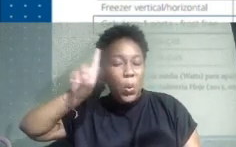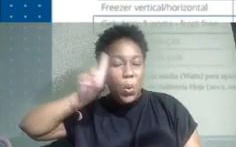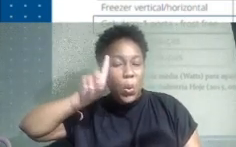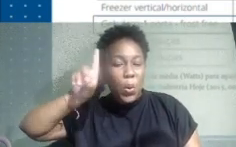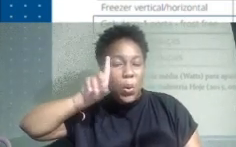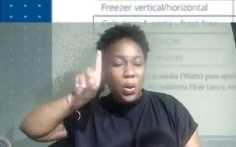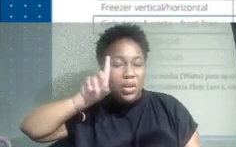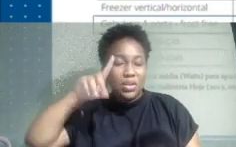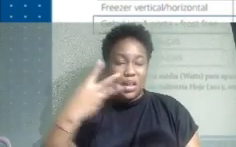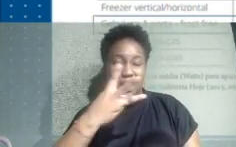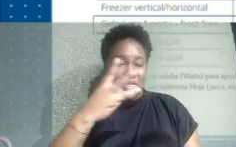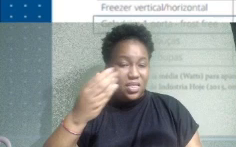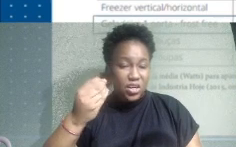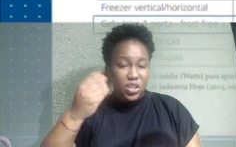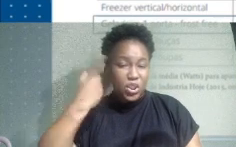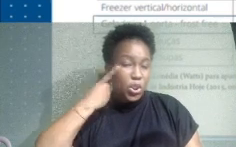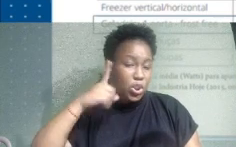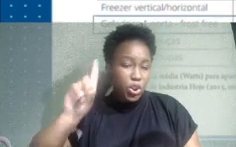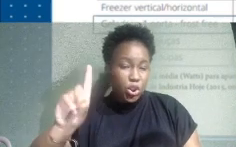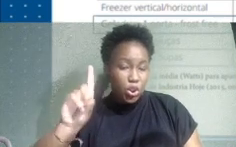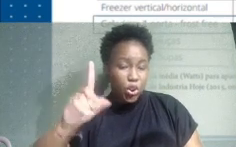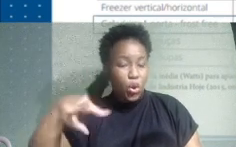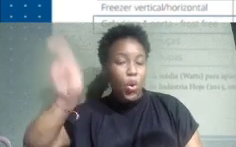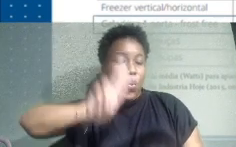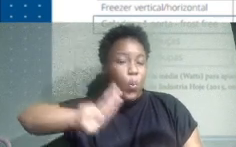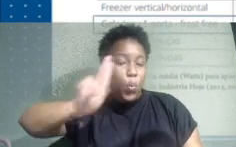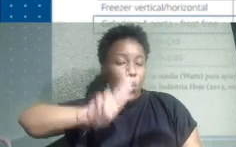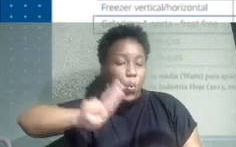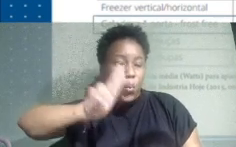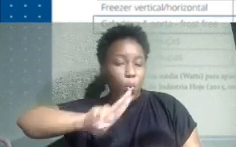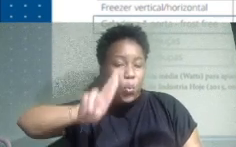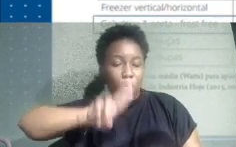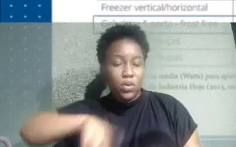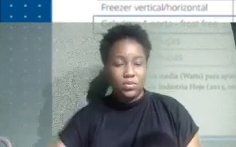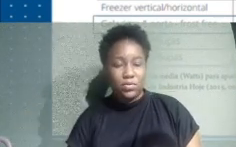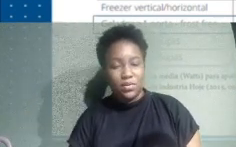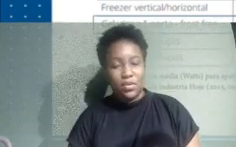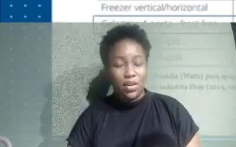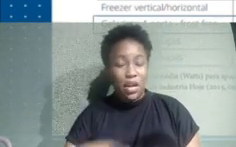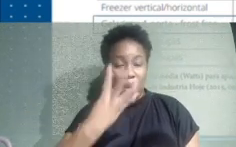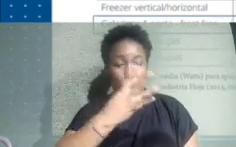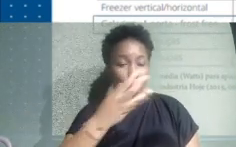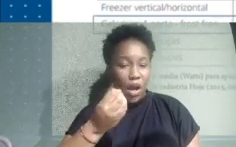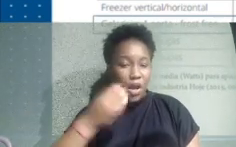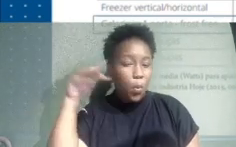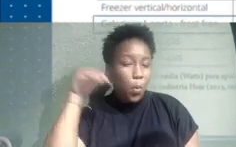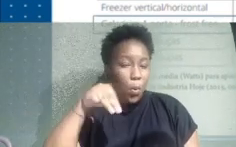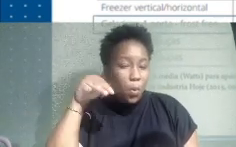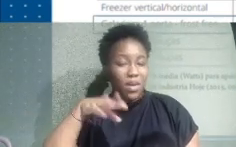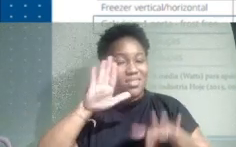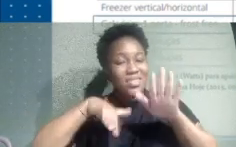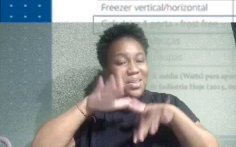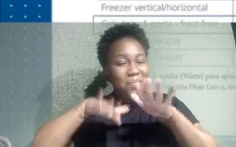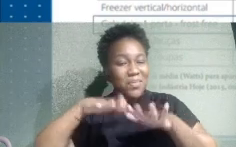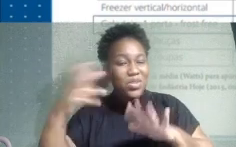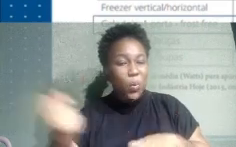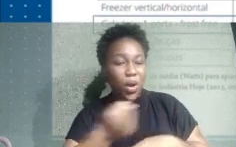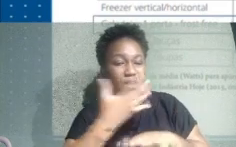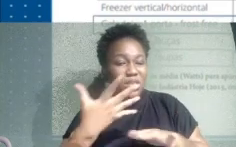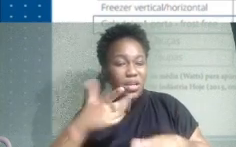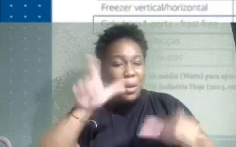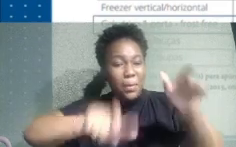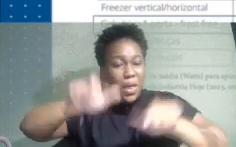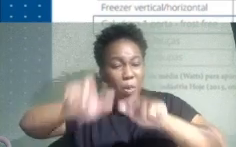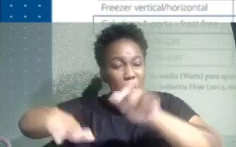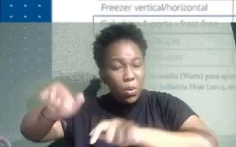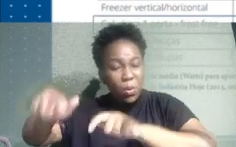por mês, 30. Média de utilização, colocaram aqui como exemplo 40 minutos. Isso depende da quantidade de pessoas que a gente tem na residência. De